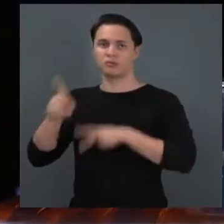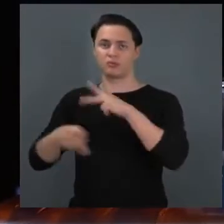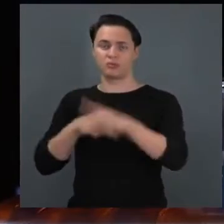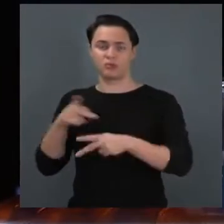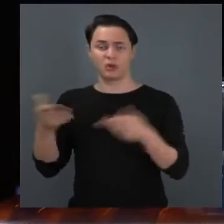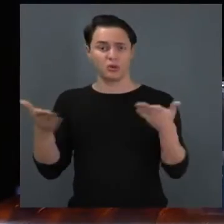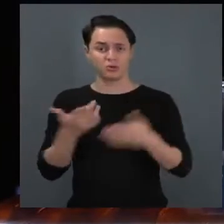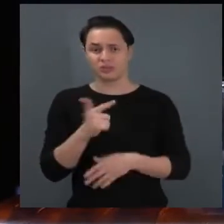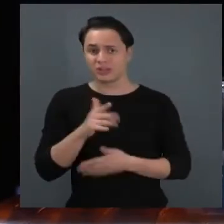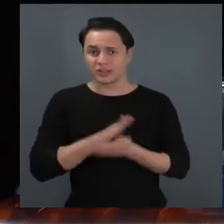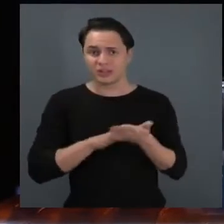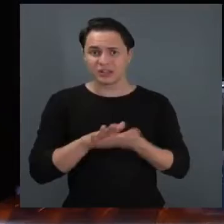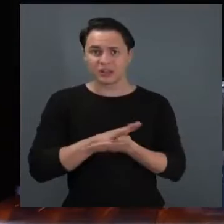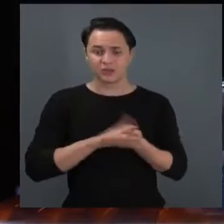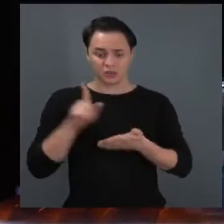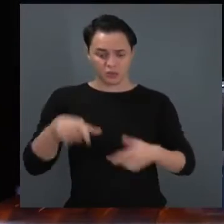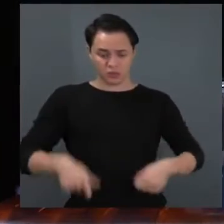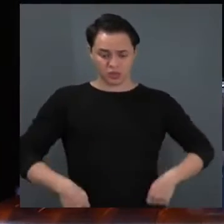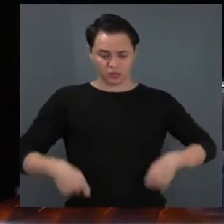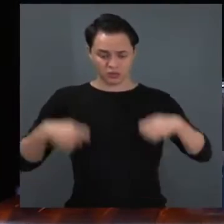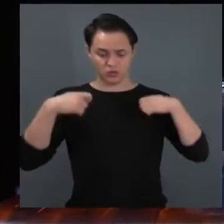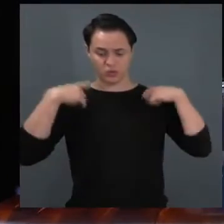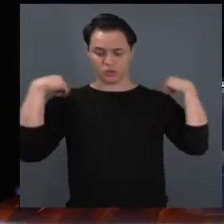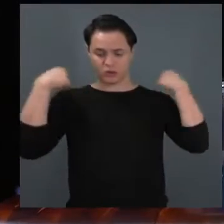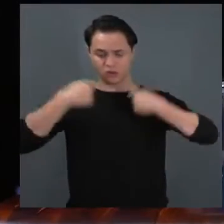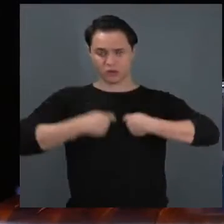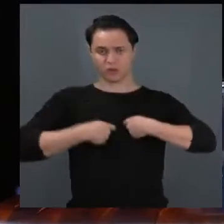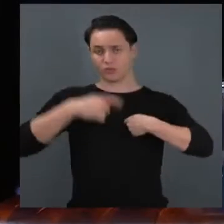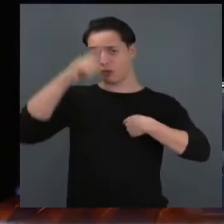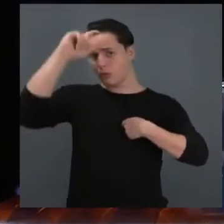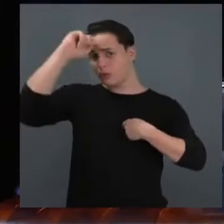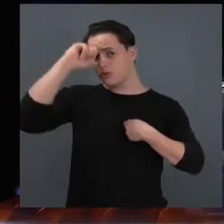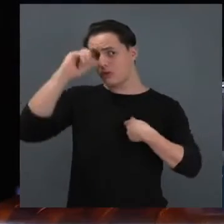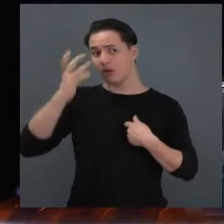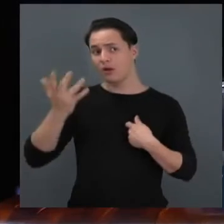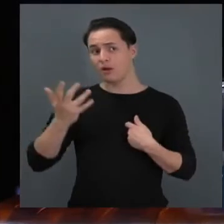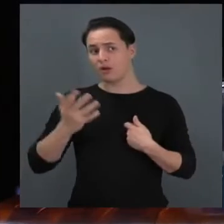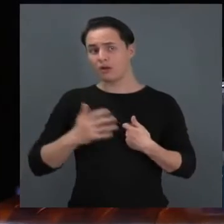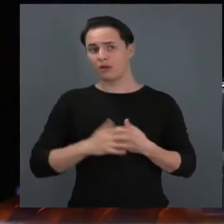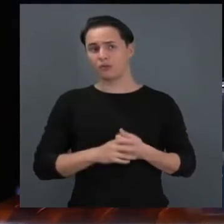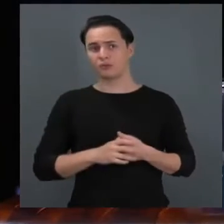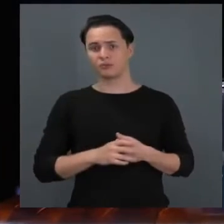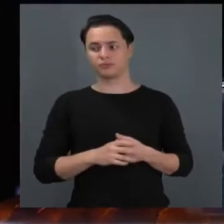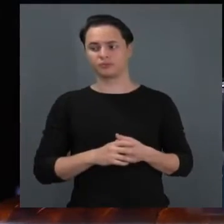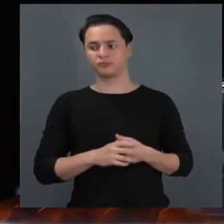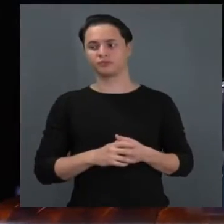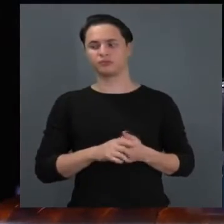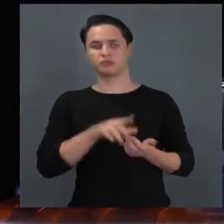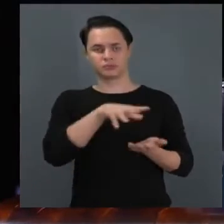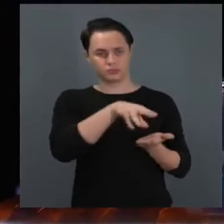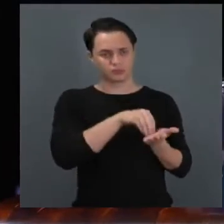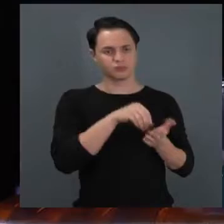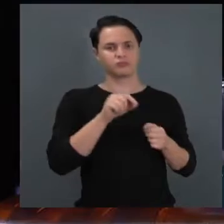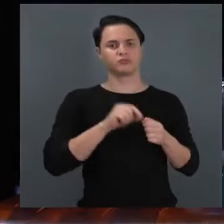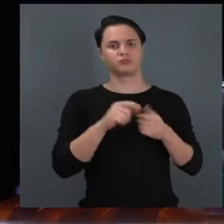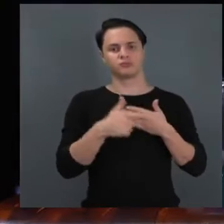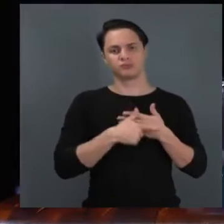tem nada, quer um lençol, quer um casaco, quer um boné. A Receita Federal está cumprindo o seu papel.